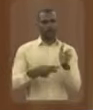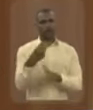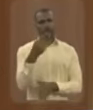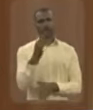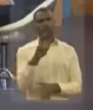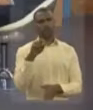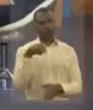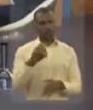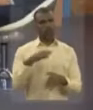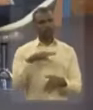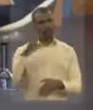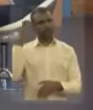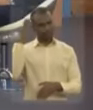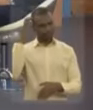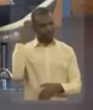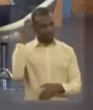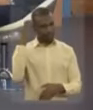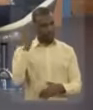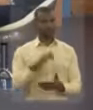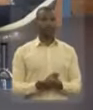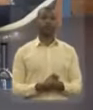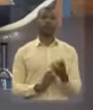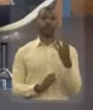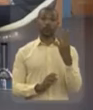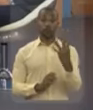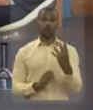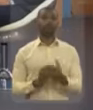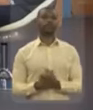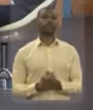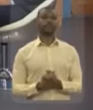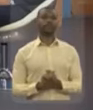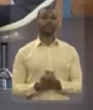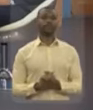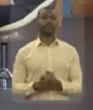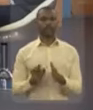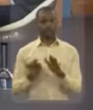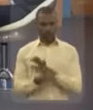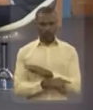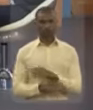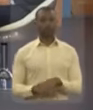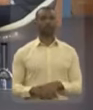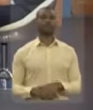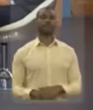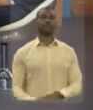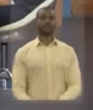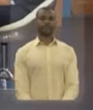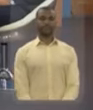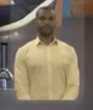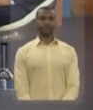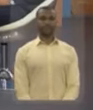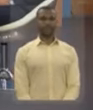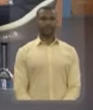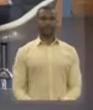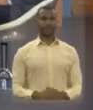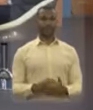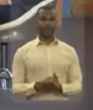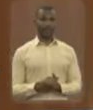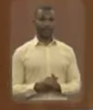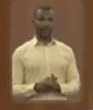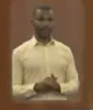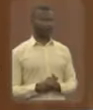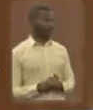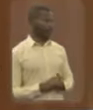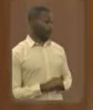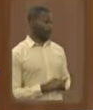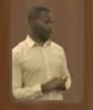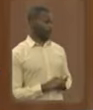turno em Santo André bom vamos entrar então agora na nossa quarta rodada Grand Agora você tem 30 segundos para perguntar tá o Paulo 2 minutos para responder Ok